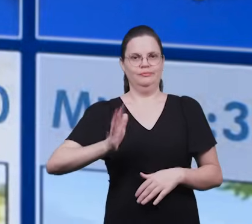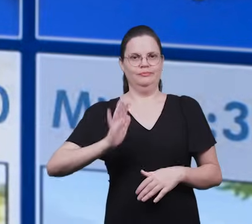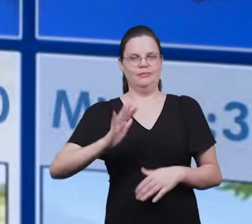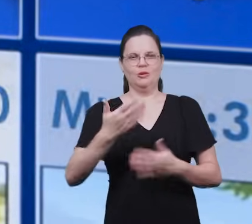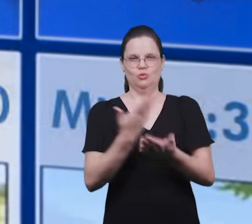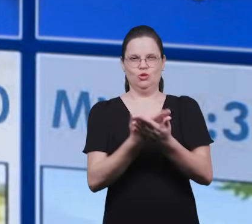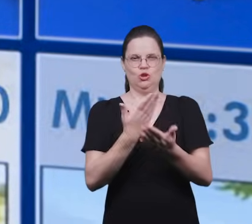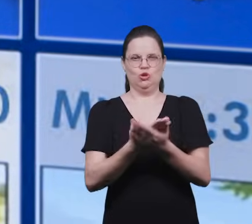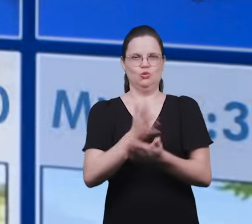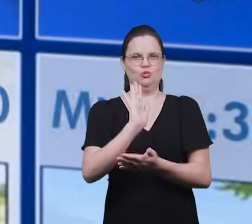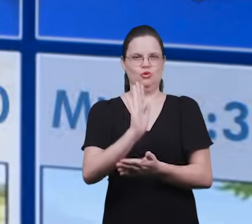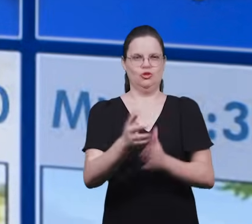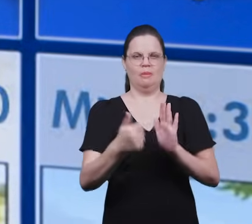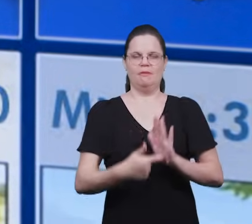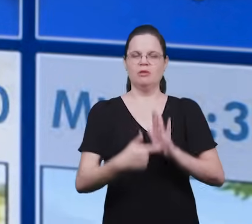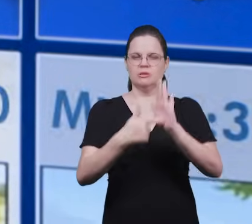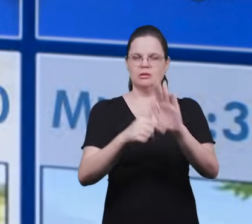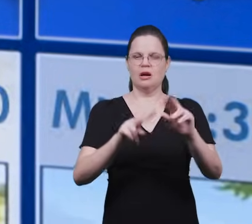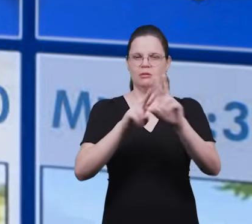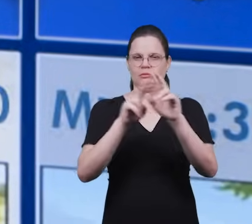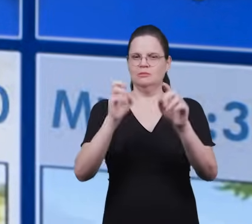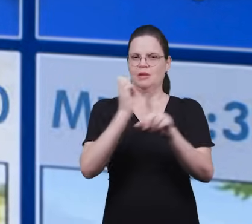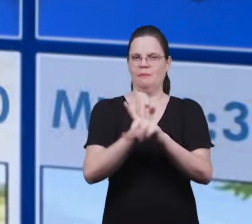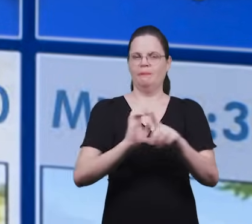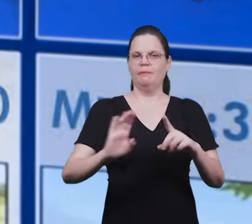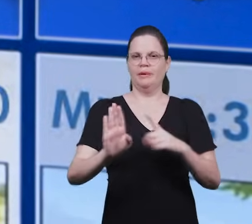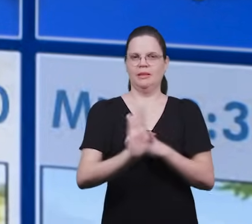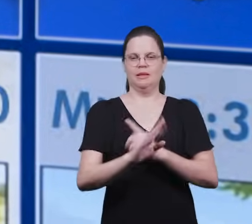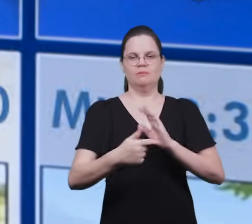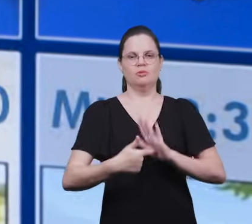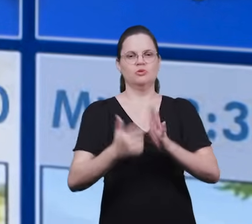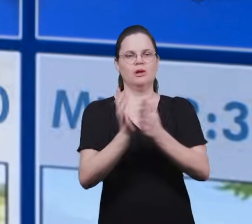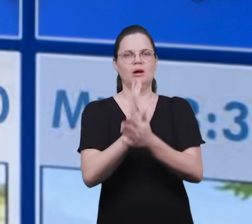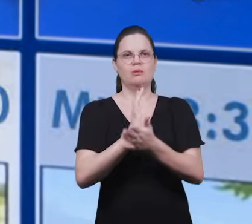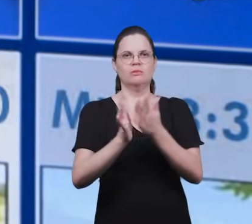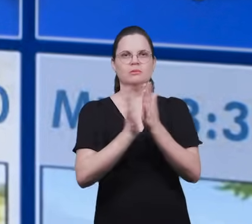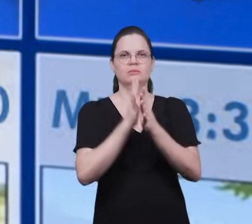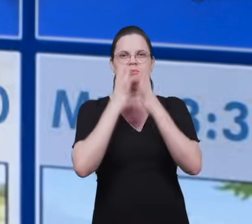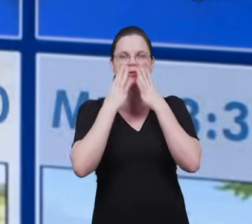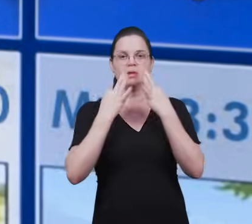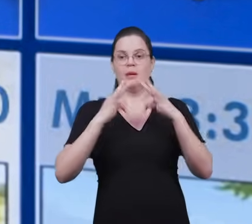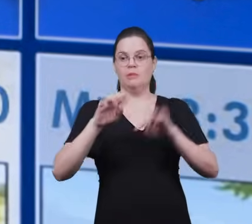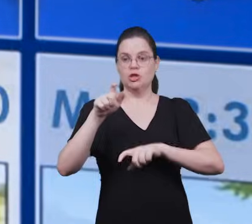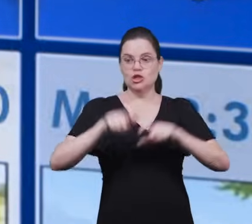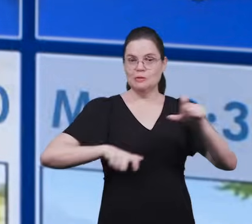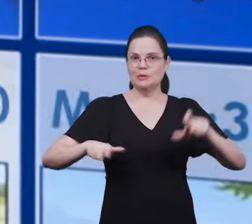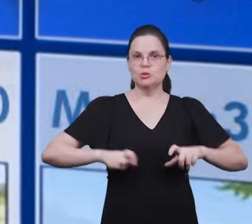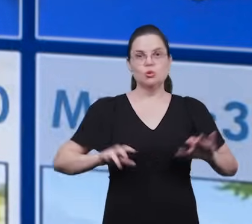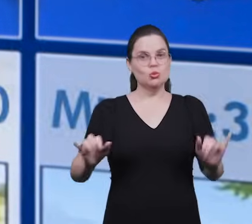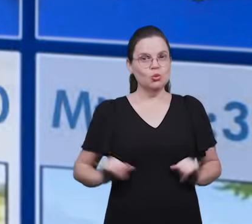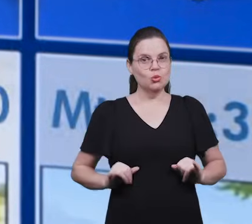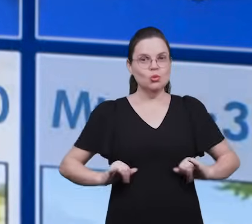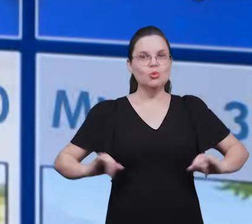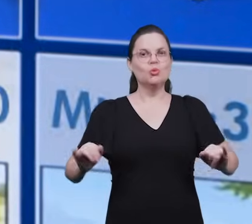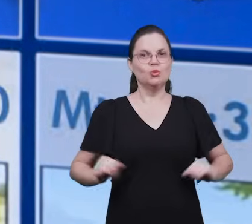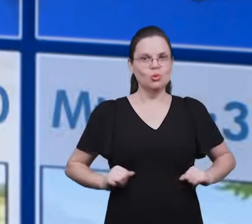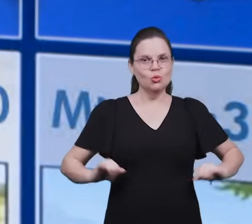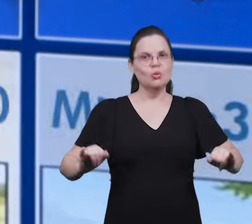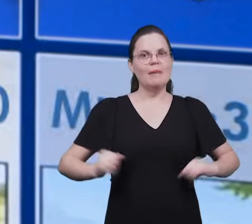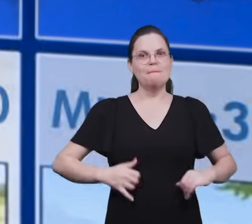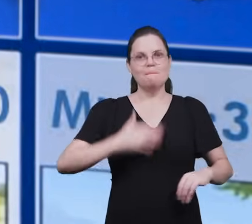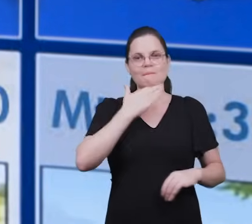dos estudos, das EBDs, vários testemunhos, né, de mártires que